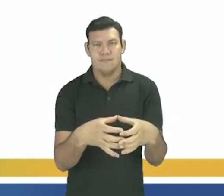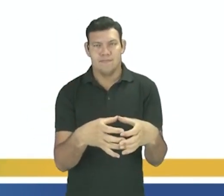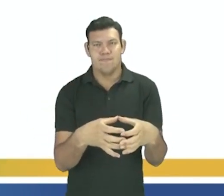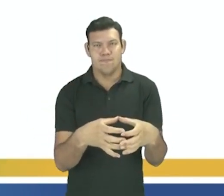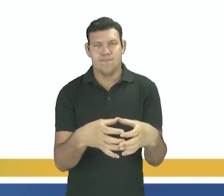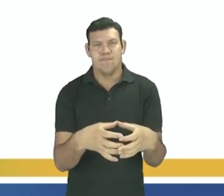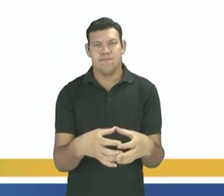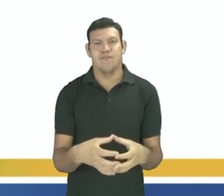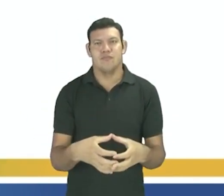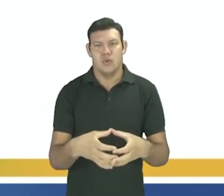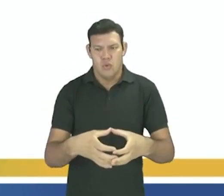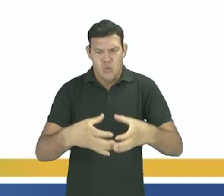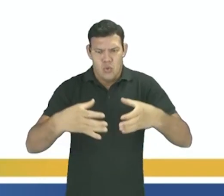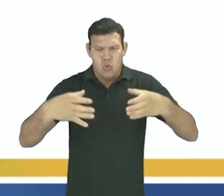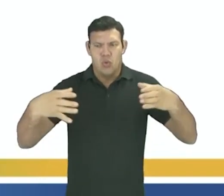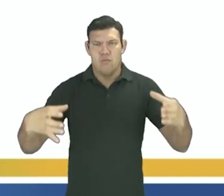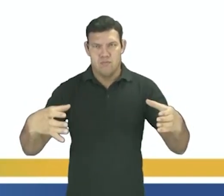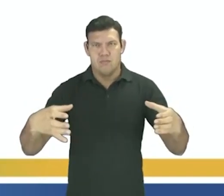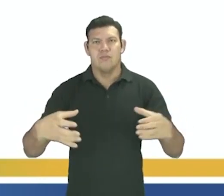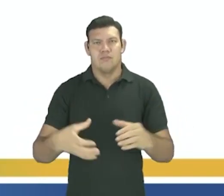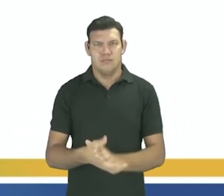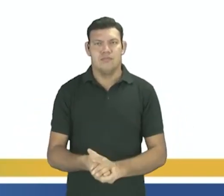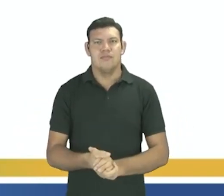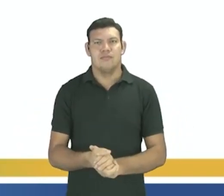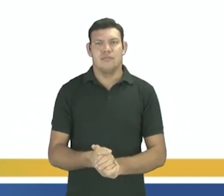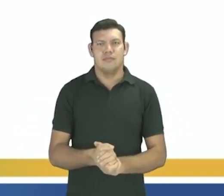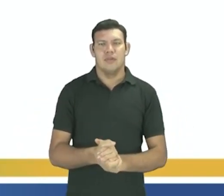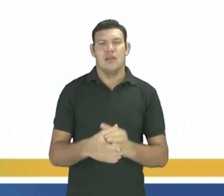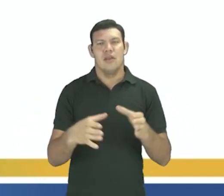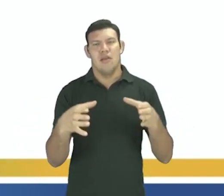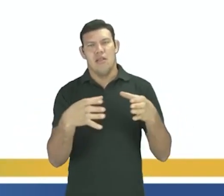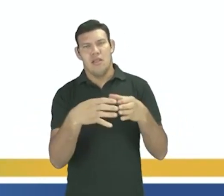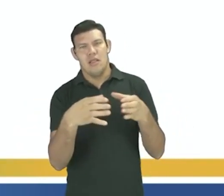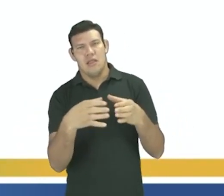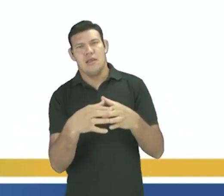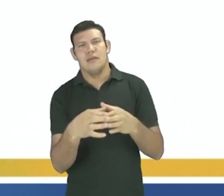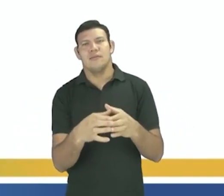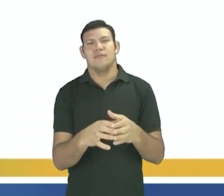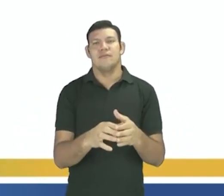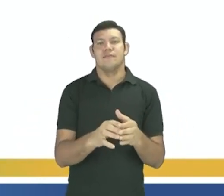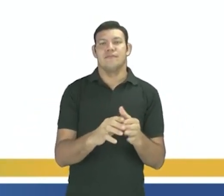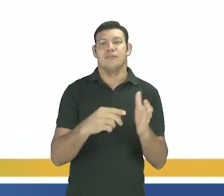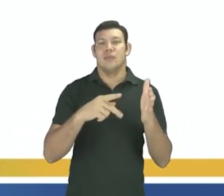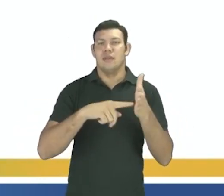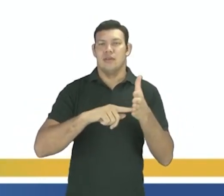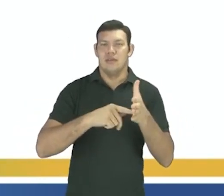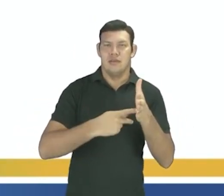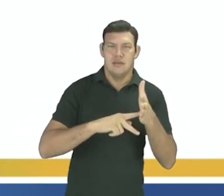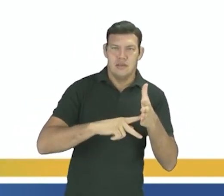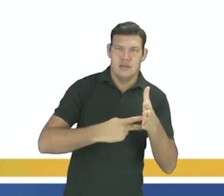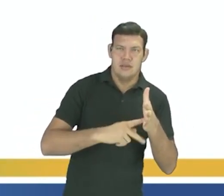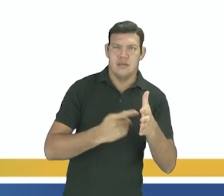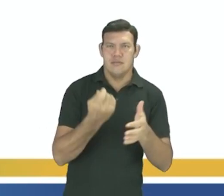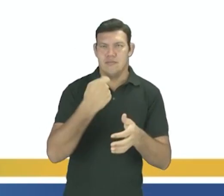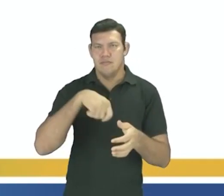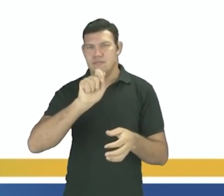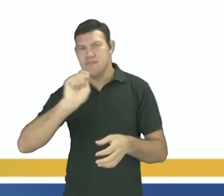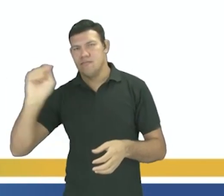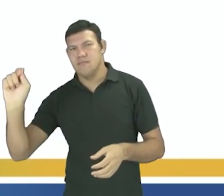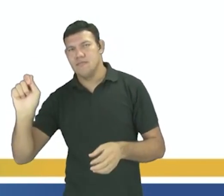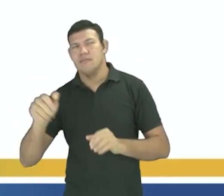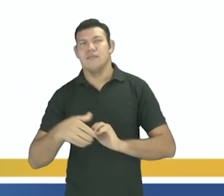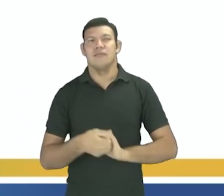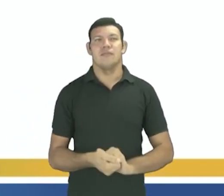mais macro, tá bom? Representações, comunidades, sindicatos, entidades e etc. Deu para